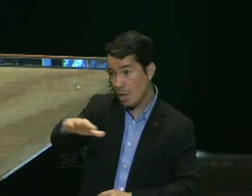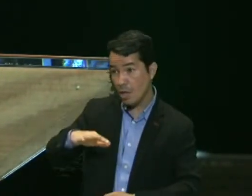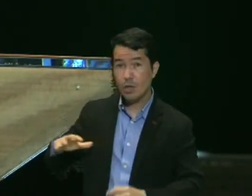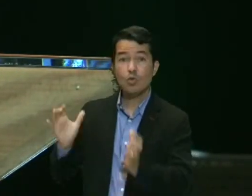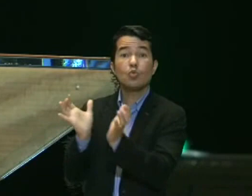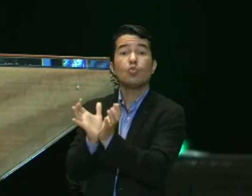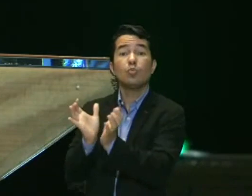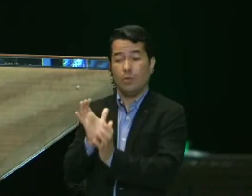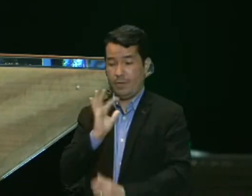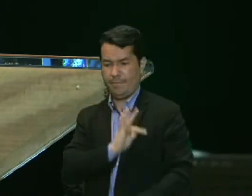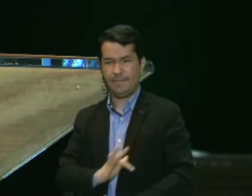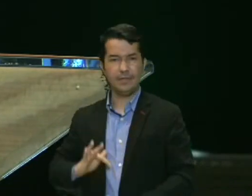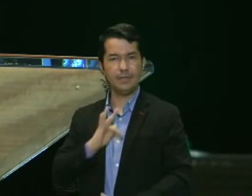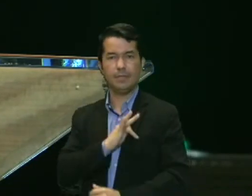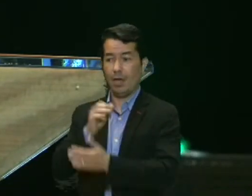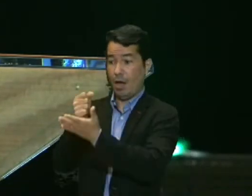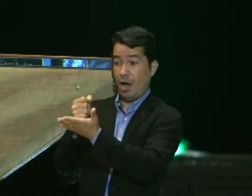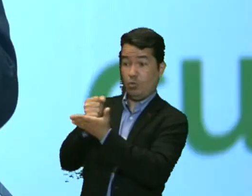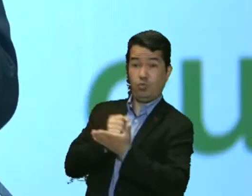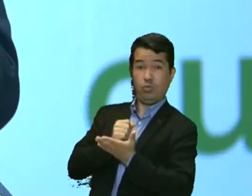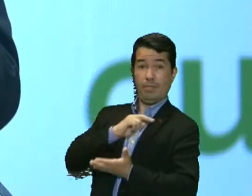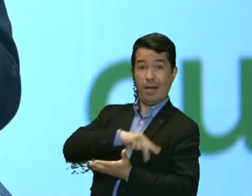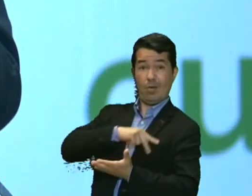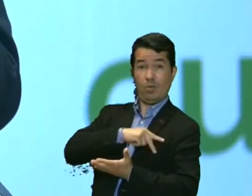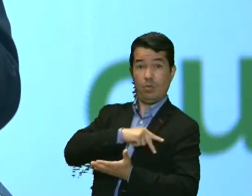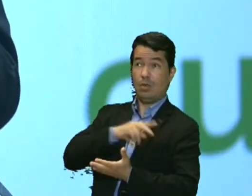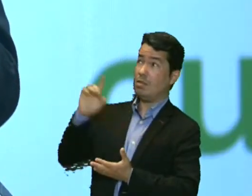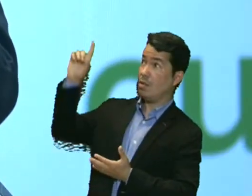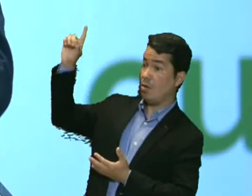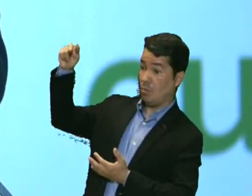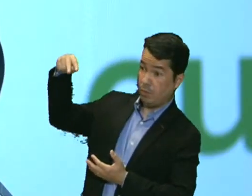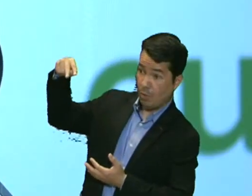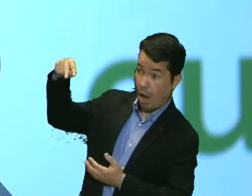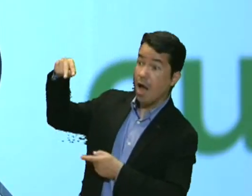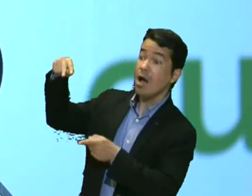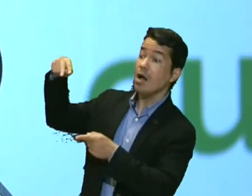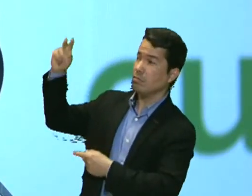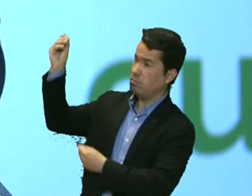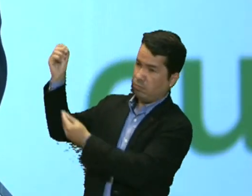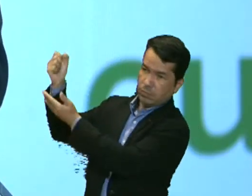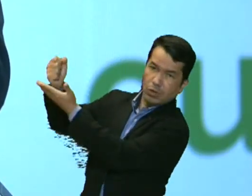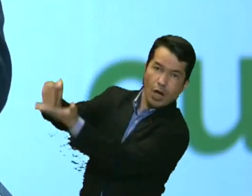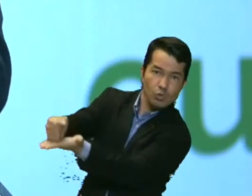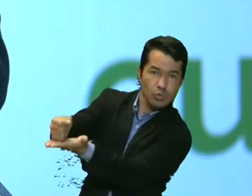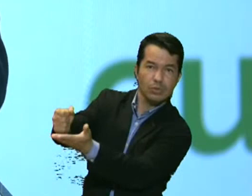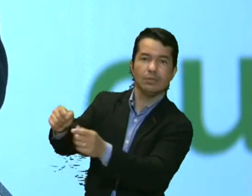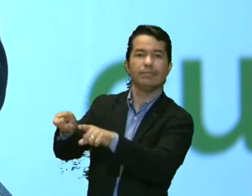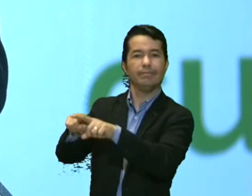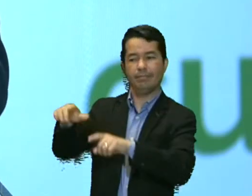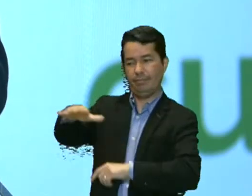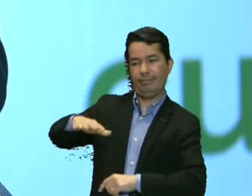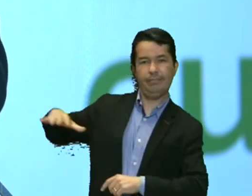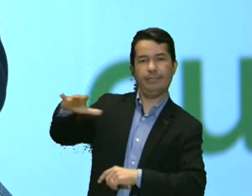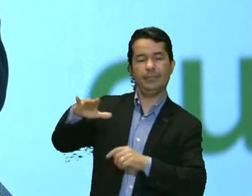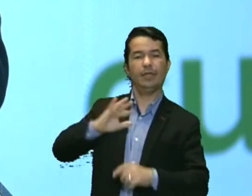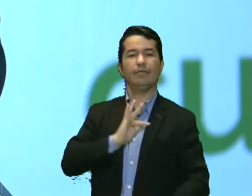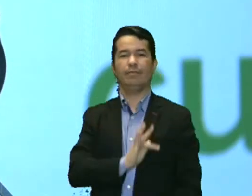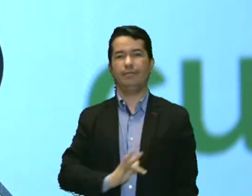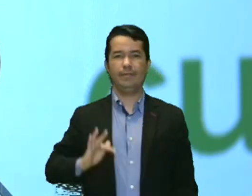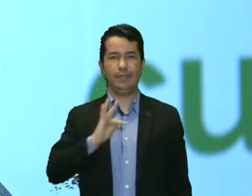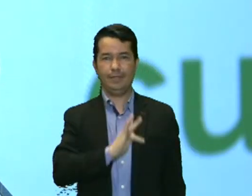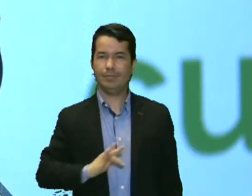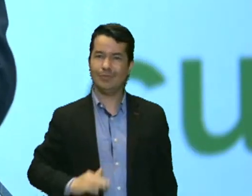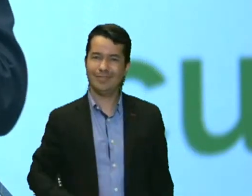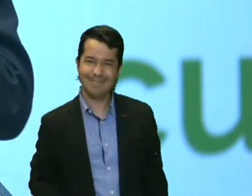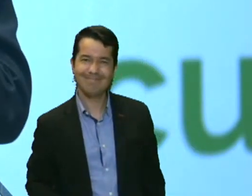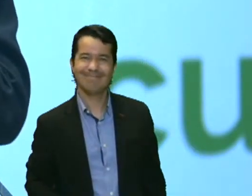alinhados com o propósito de Deus. E eles eram gratos por aquilo que eles também recebiam